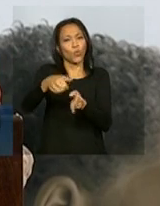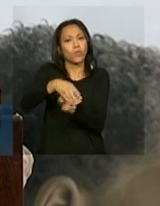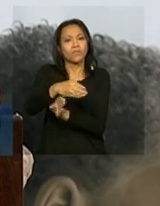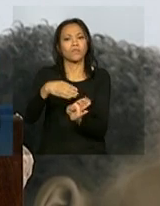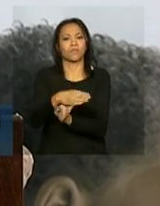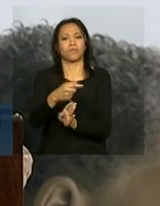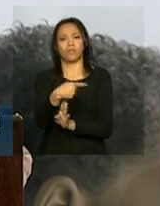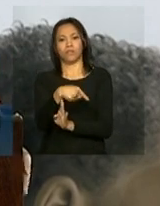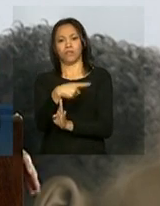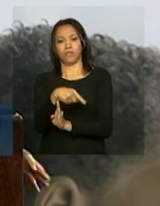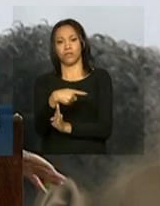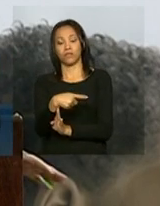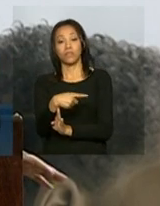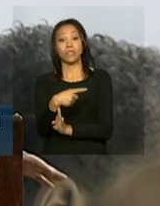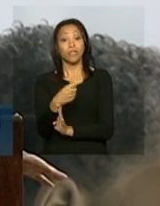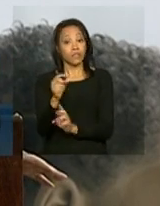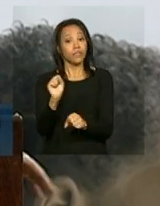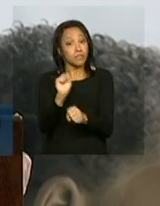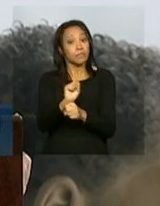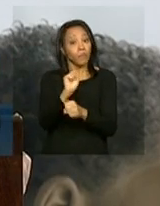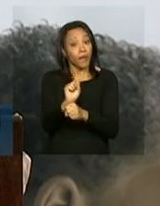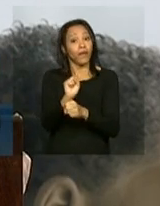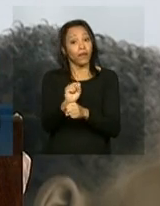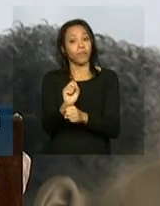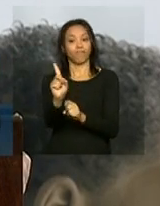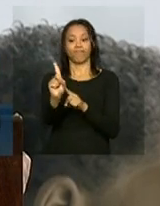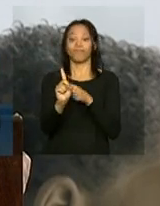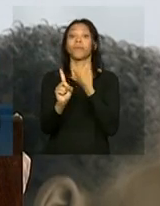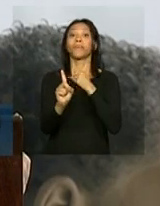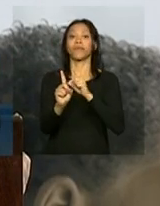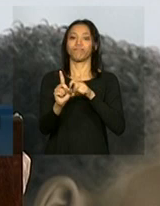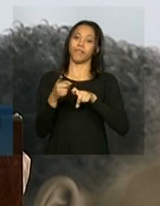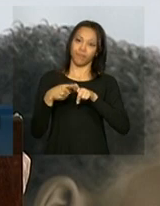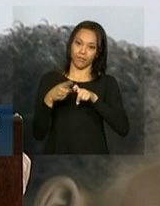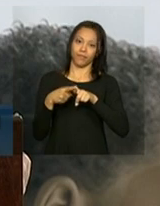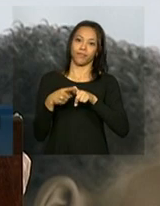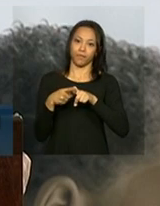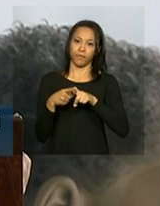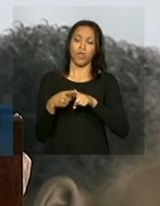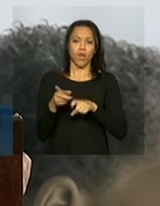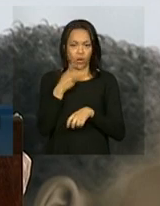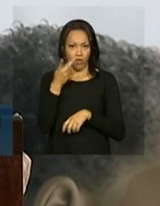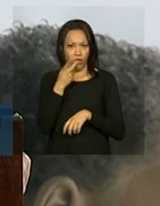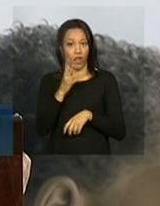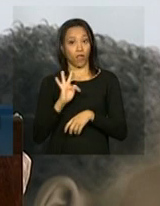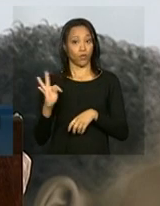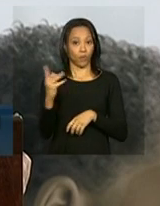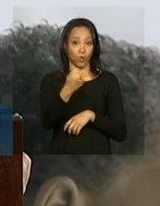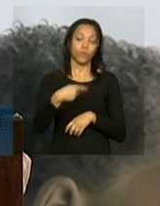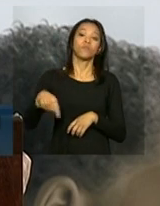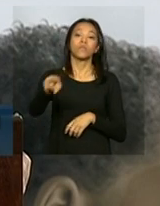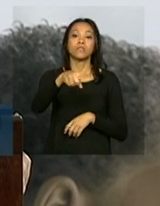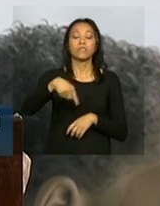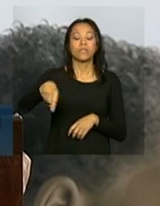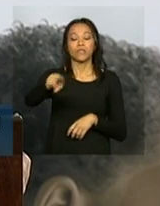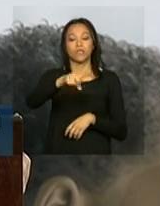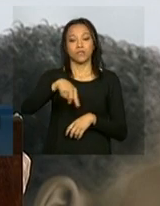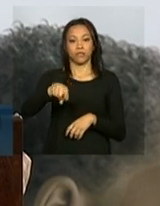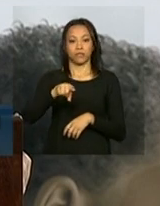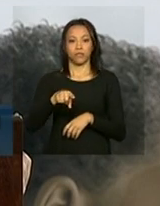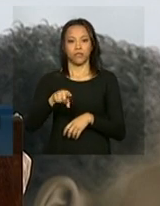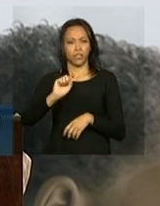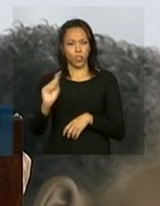conselho, e esperam por ele. Eu queria dizer a todos vocês que uma